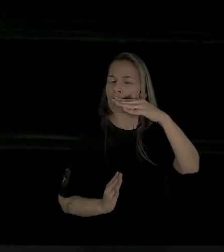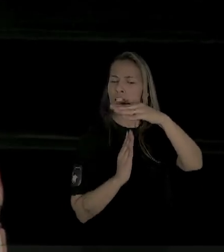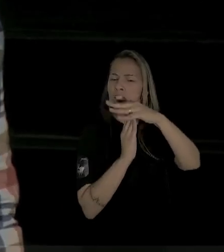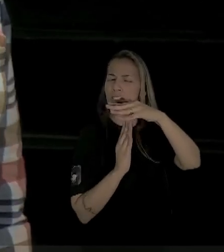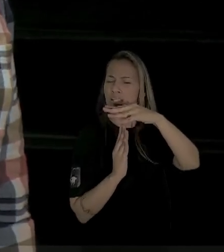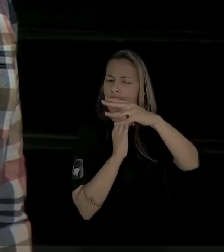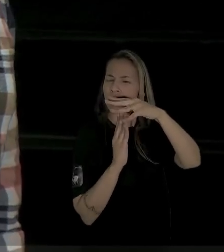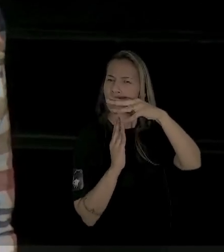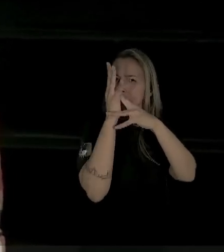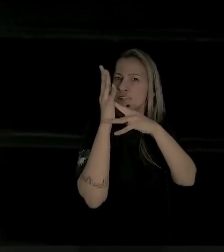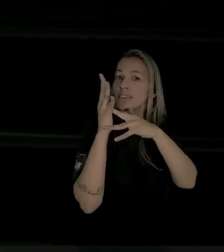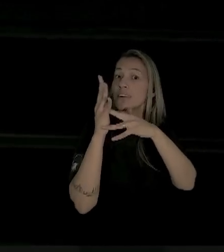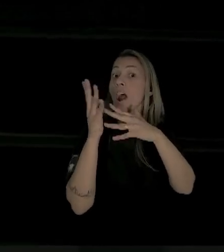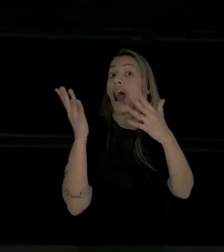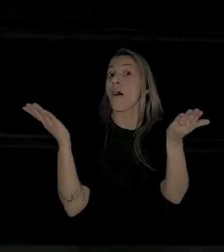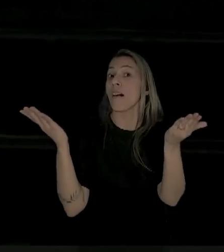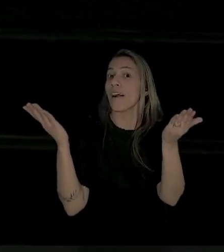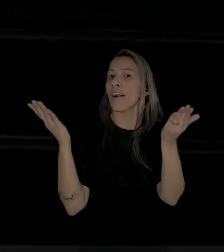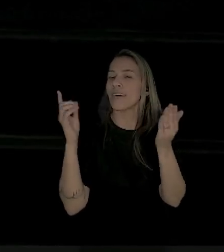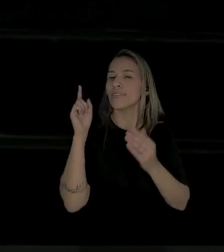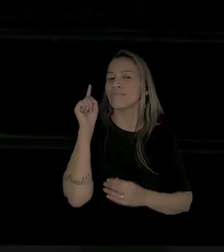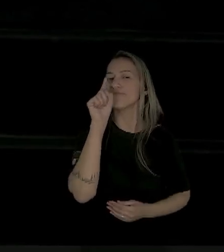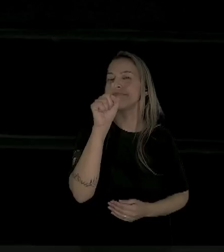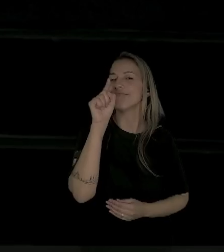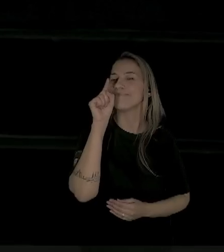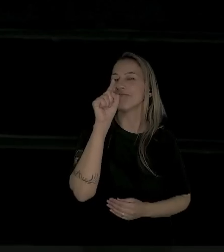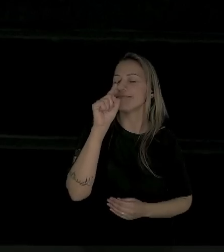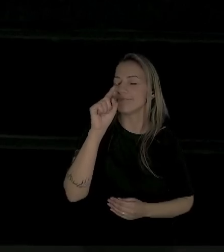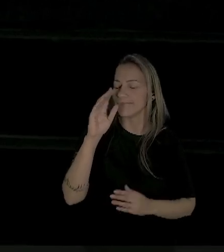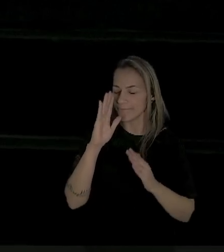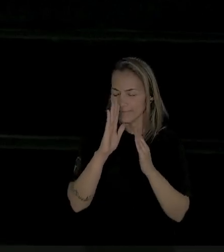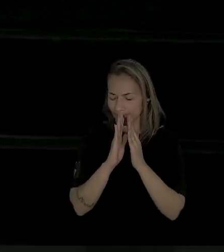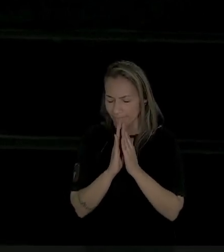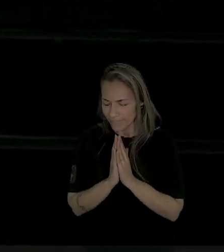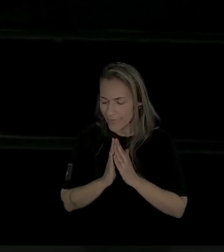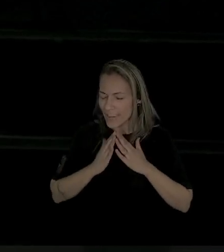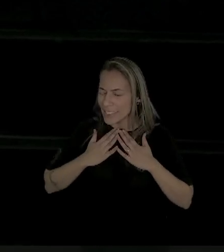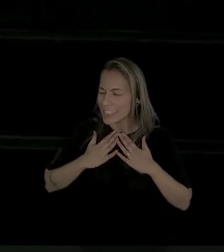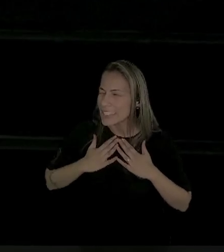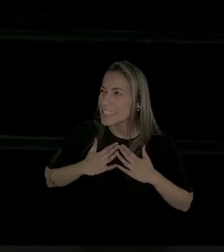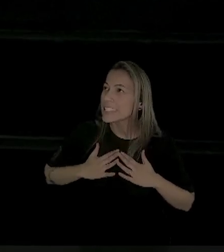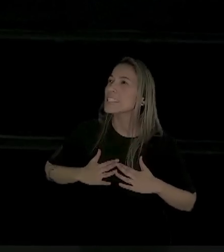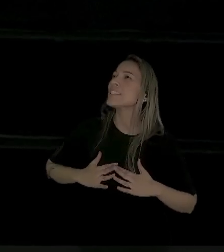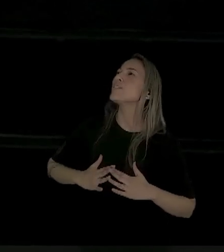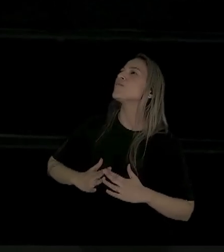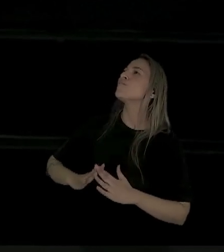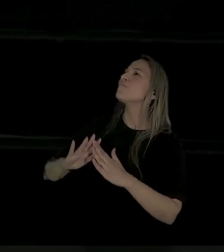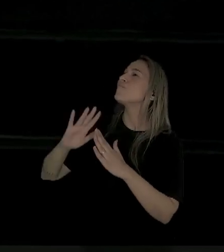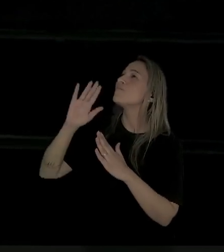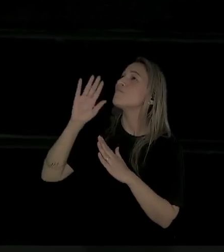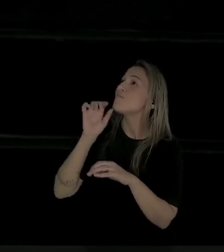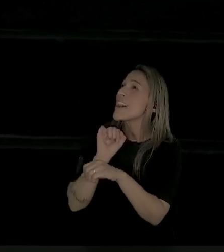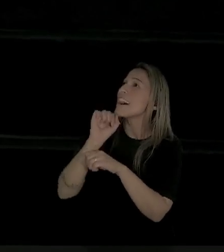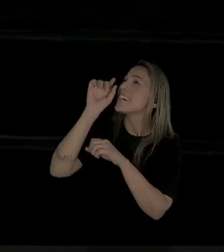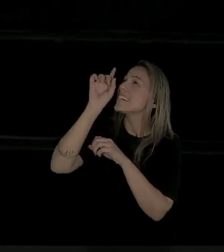escolhido é ouvir a voz de Deus na frente da caverna. Elias sai.